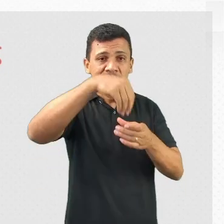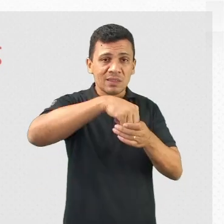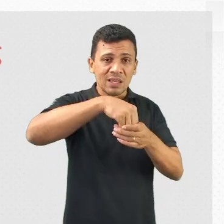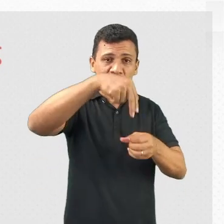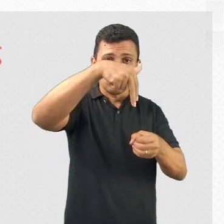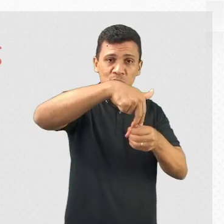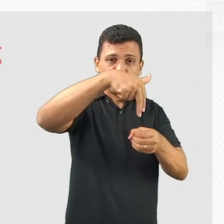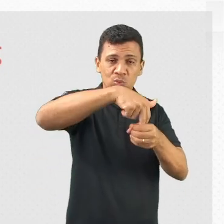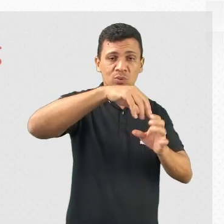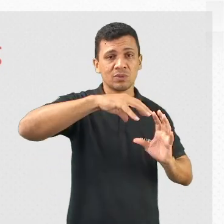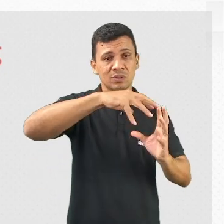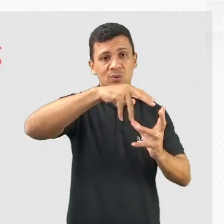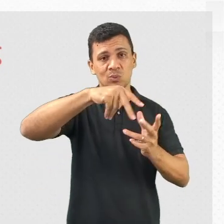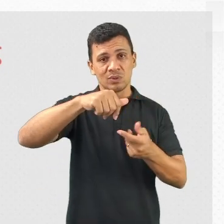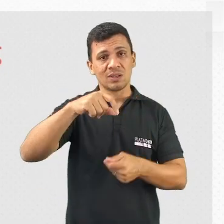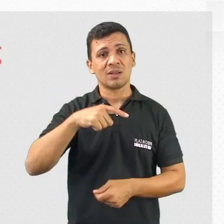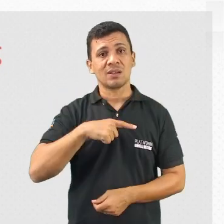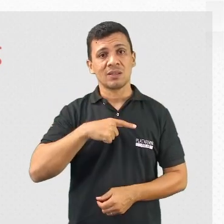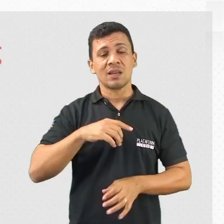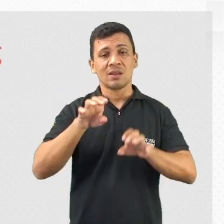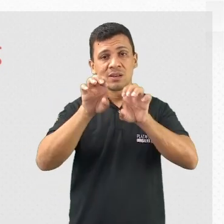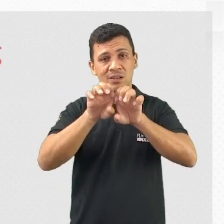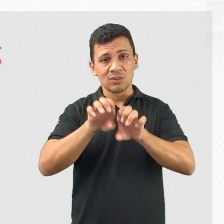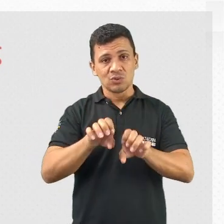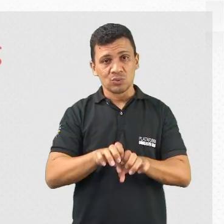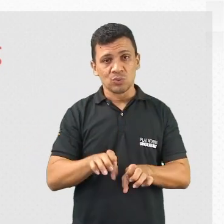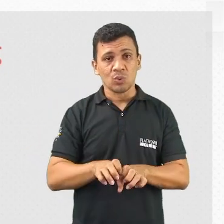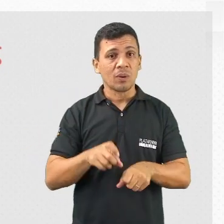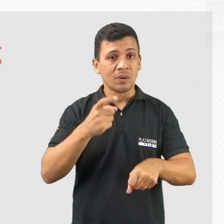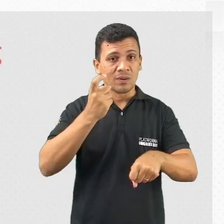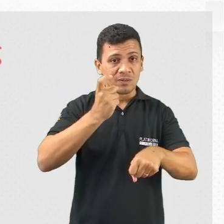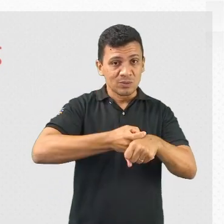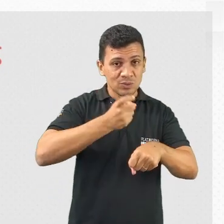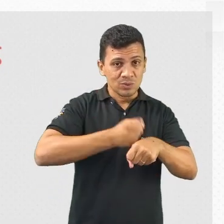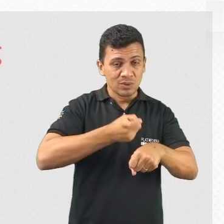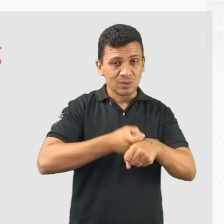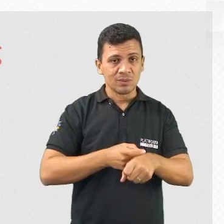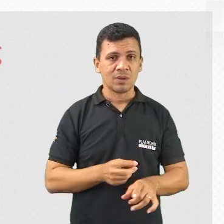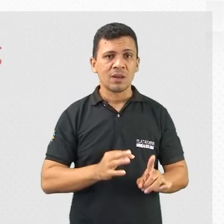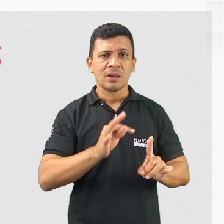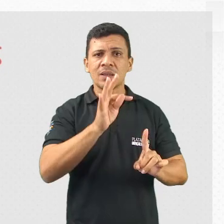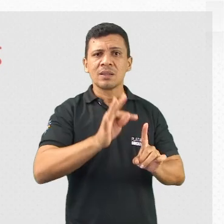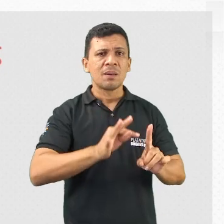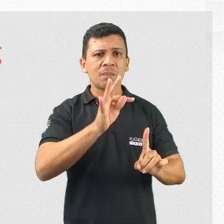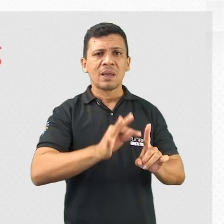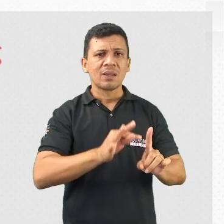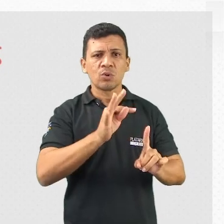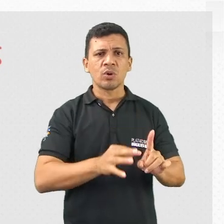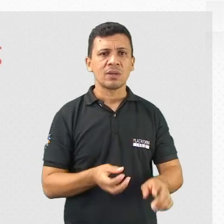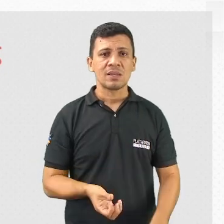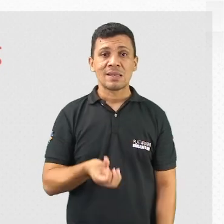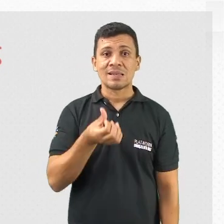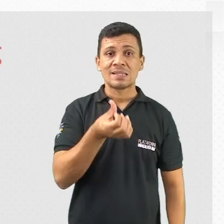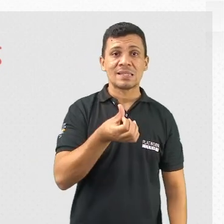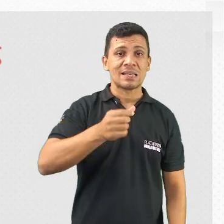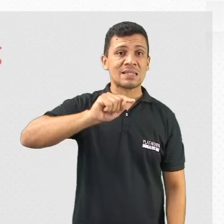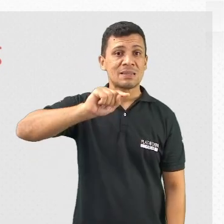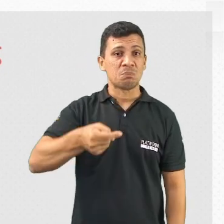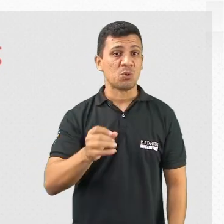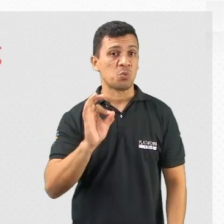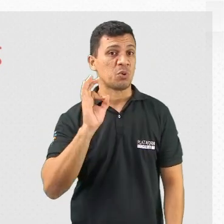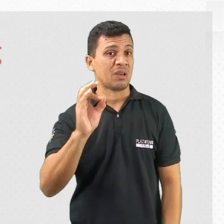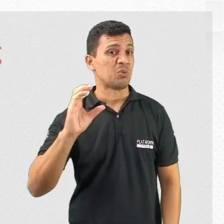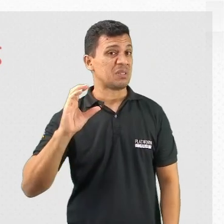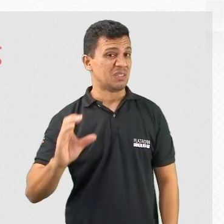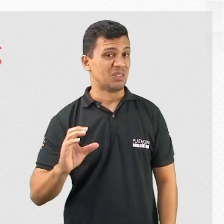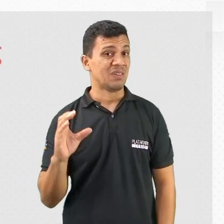composto basicamente de níquel e ferro em sua forma sólida. E olha a temperatura. 6.000 graus centígrados. É